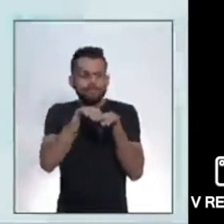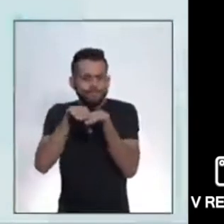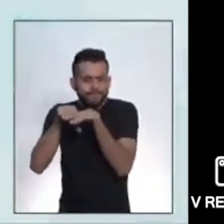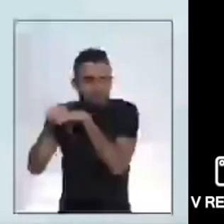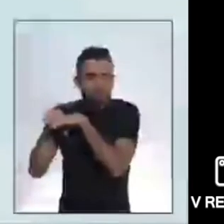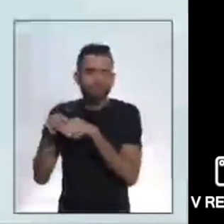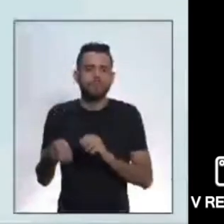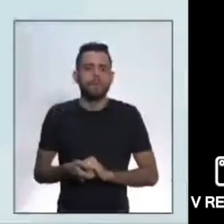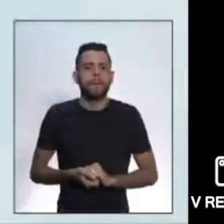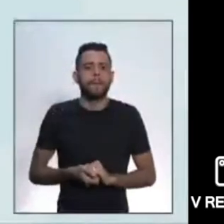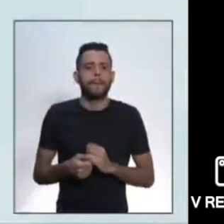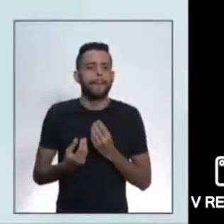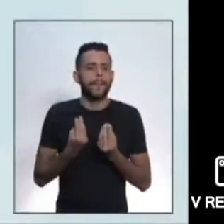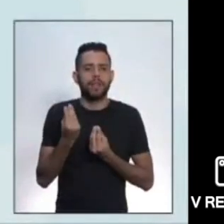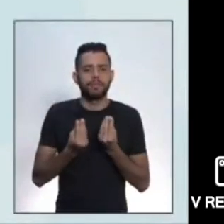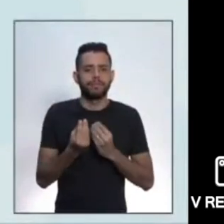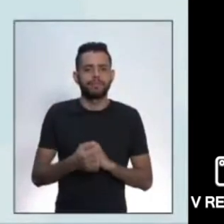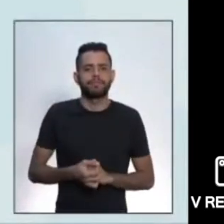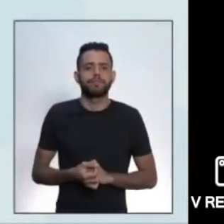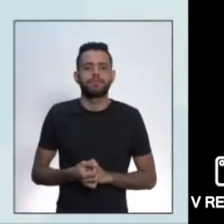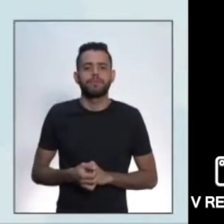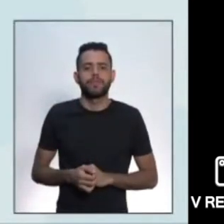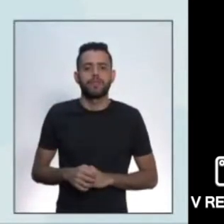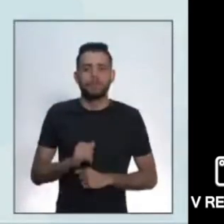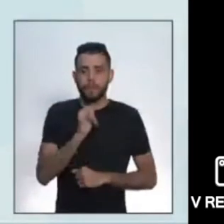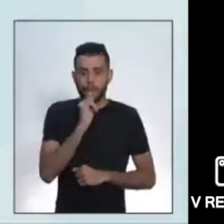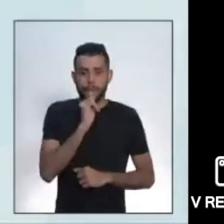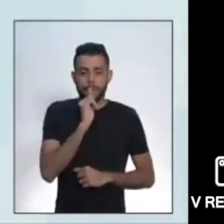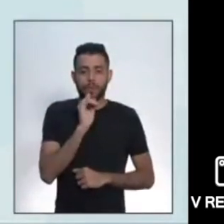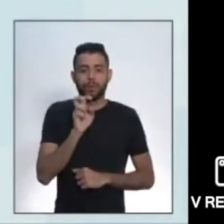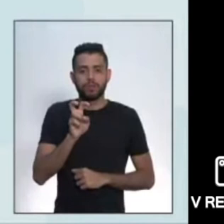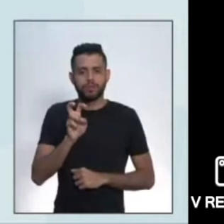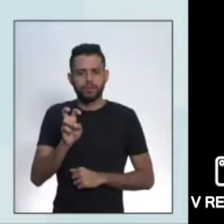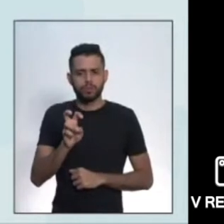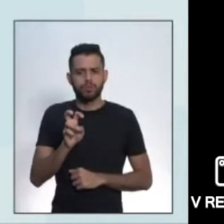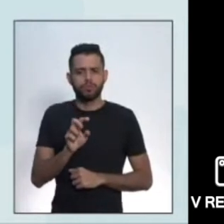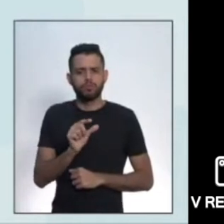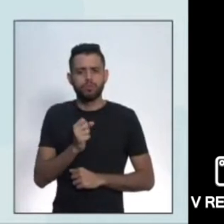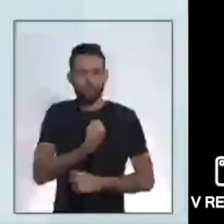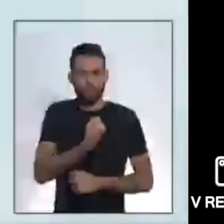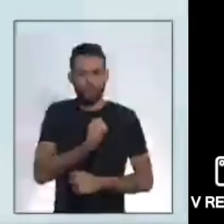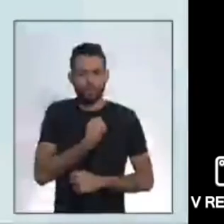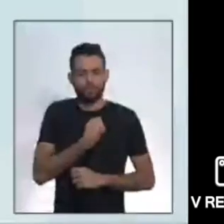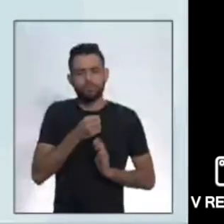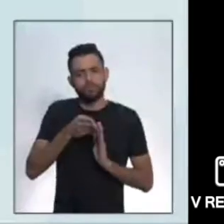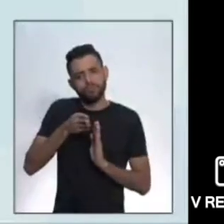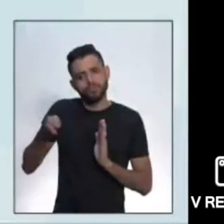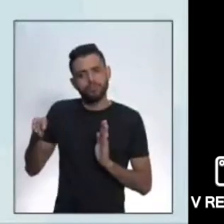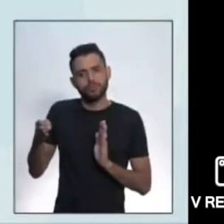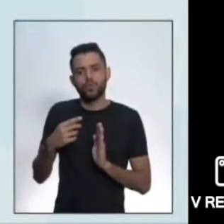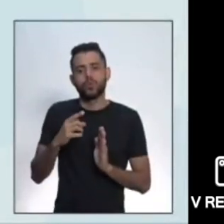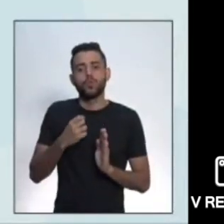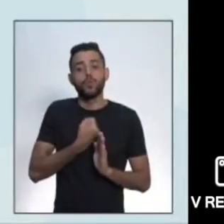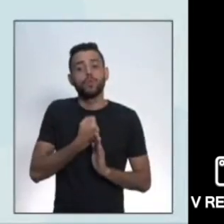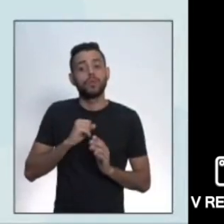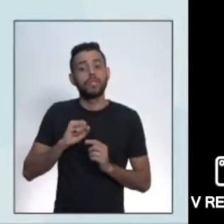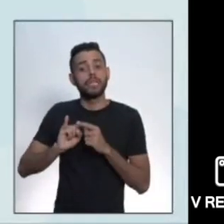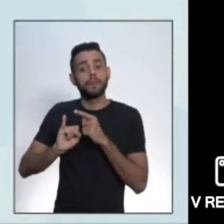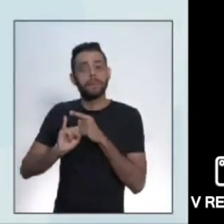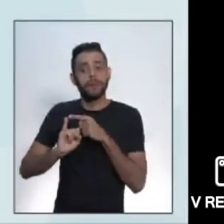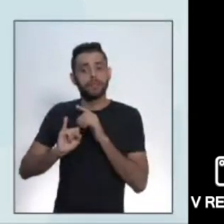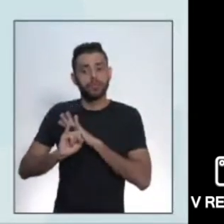contexto que está assim, ó. Escreva os 5 primeiros termos de uma sequência dos números ímpares